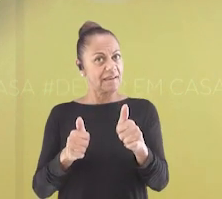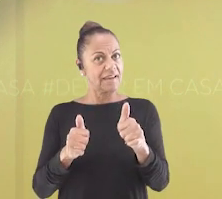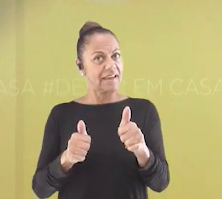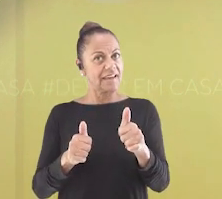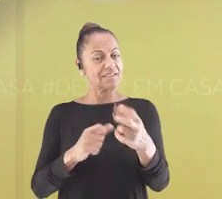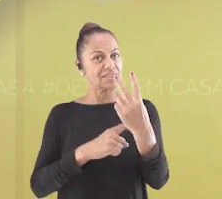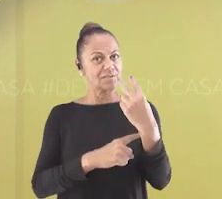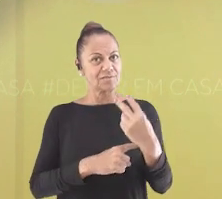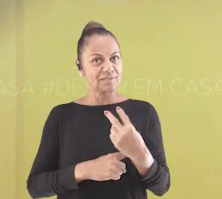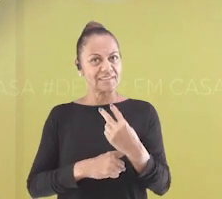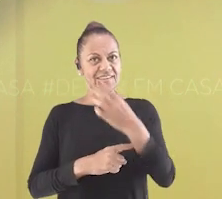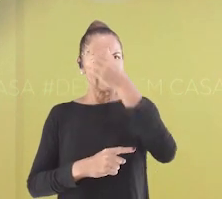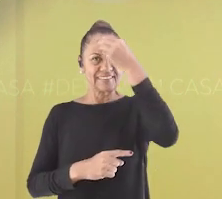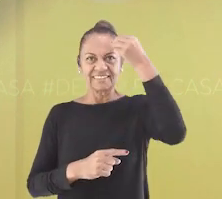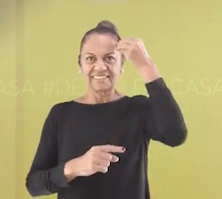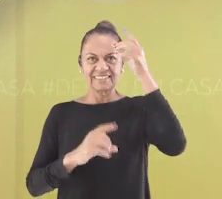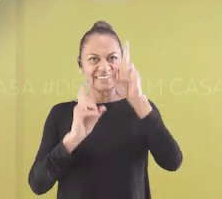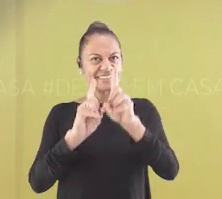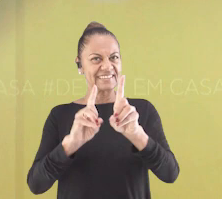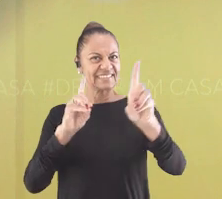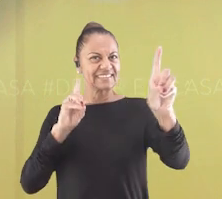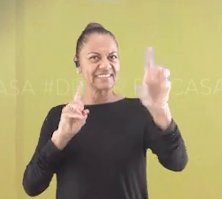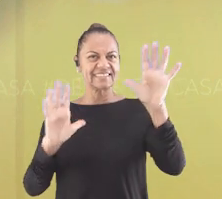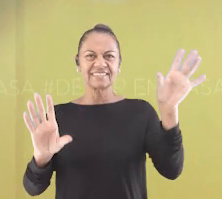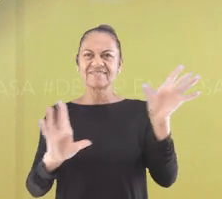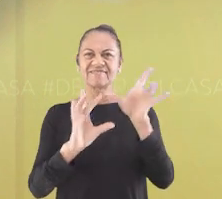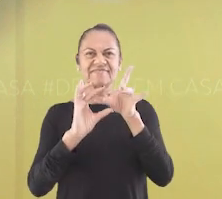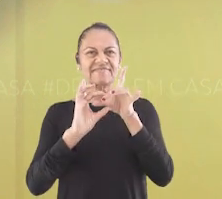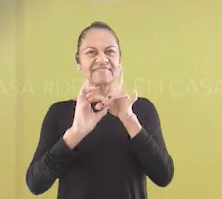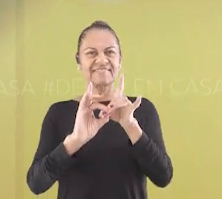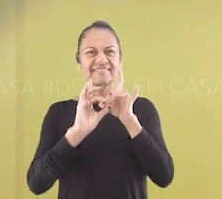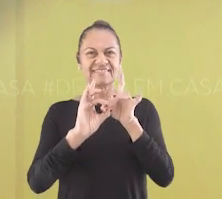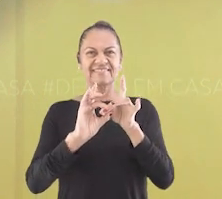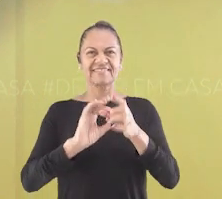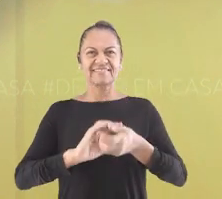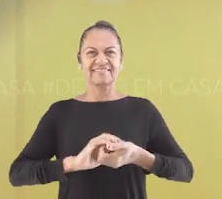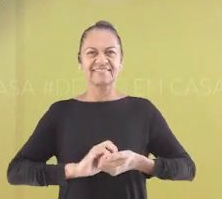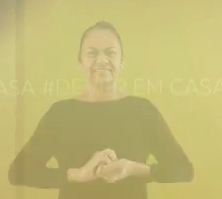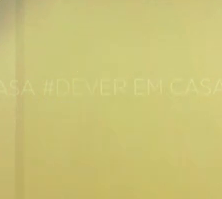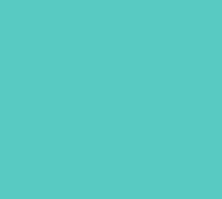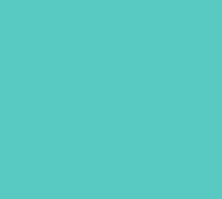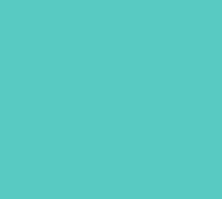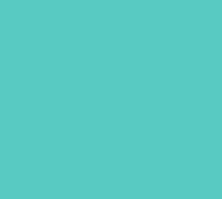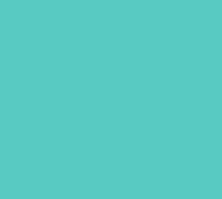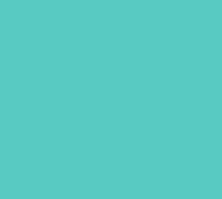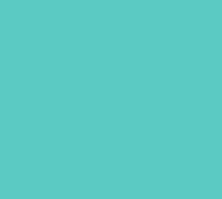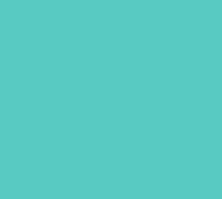e se cuidem. E não se esqueçam, mesmo distantes, estamos juntos. Tchau, tchau!